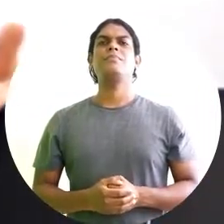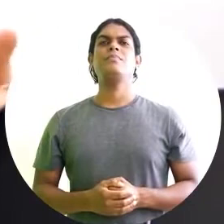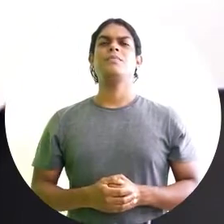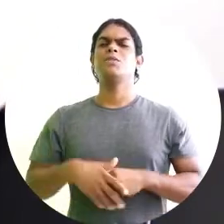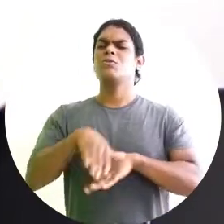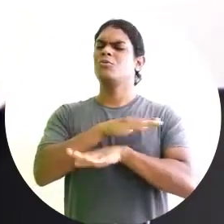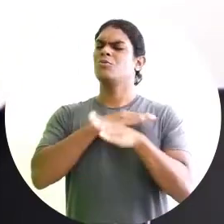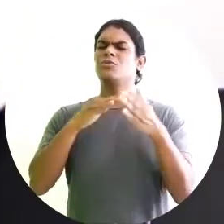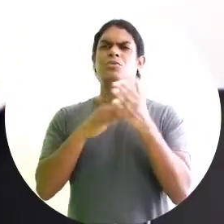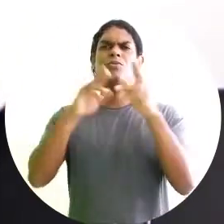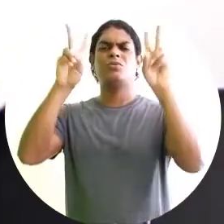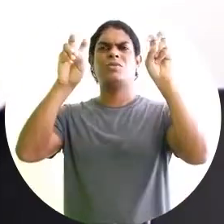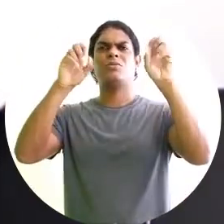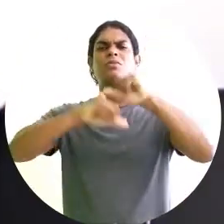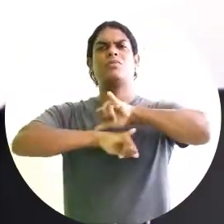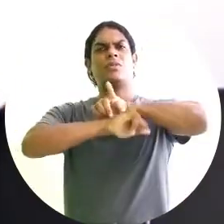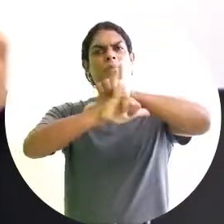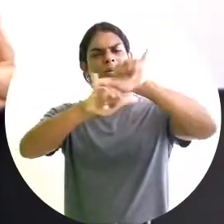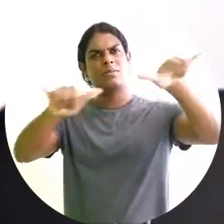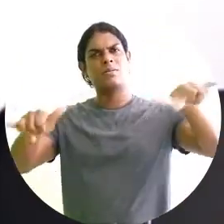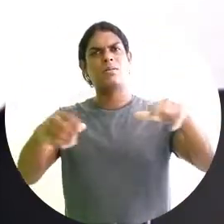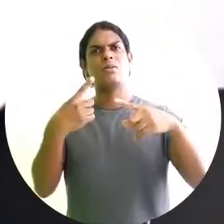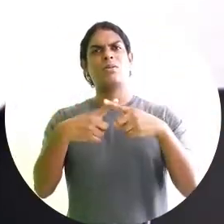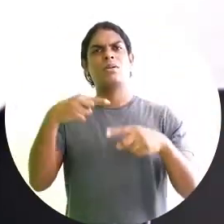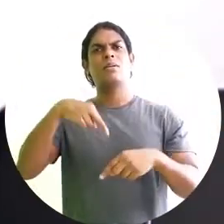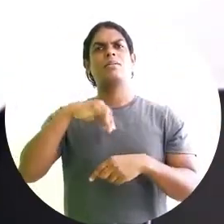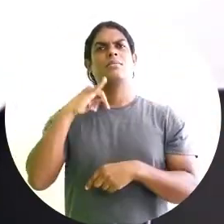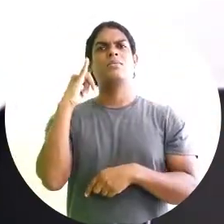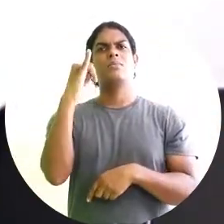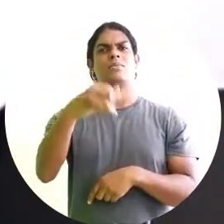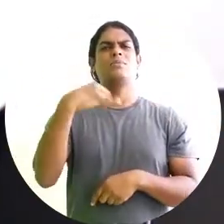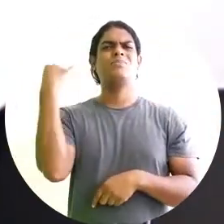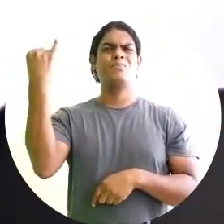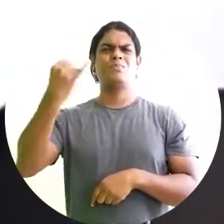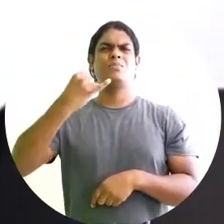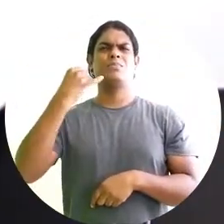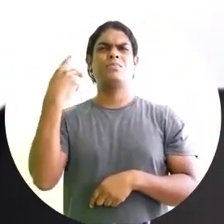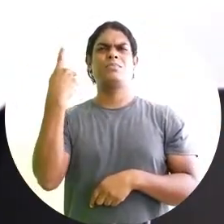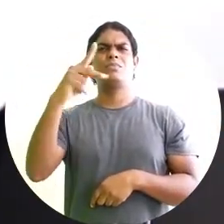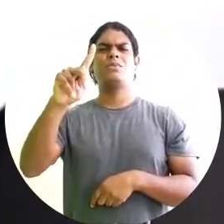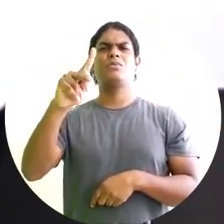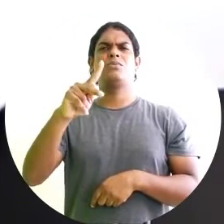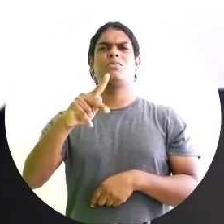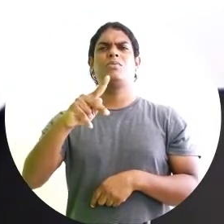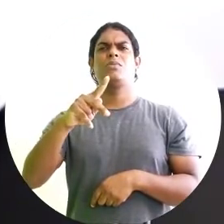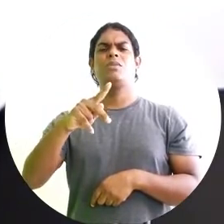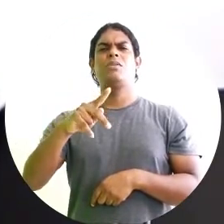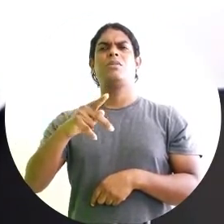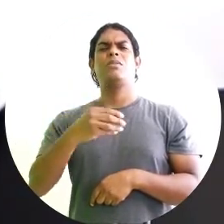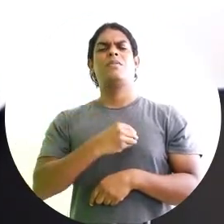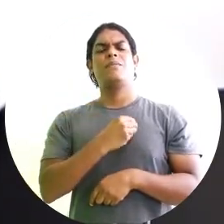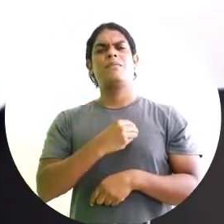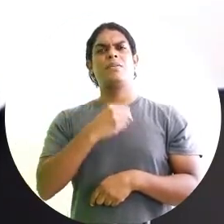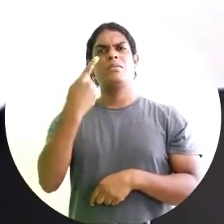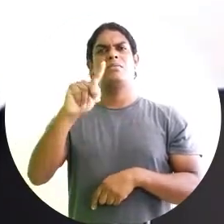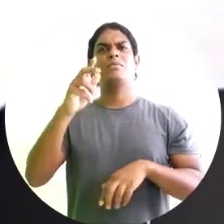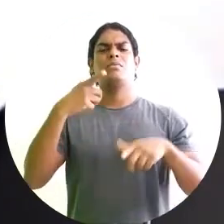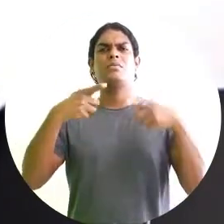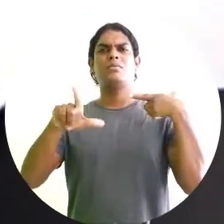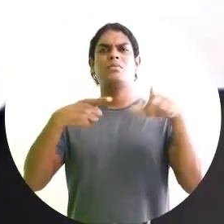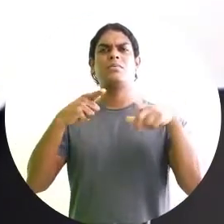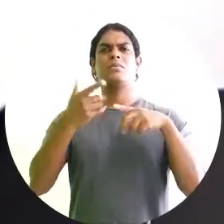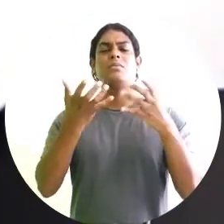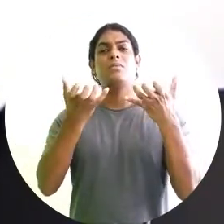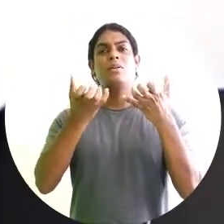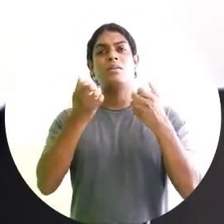os instrumentos que foi lhe passado. Aquelas informações serão pertinentes para a sua vida laboral. Espero que um